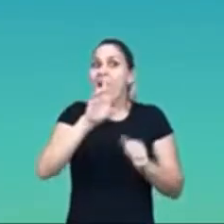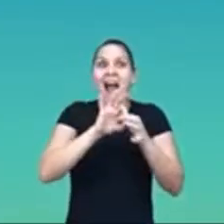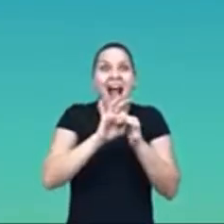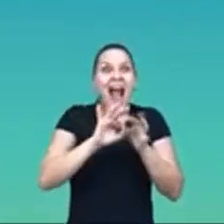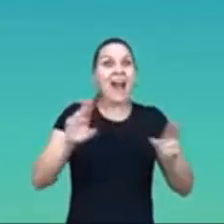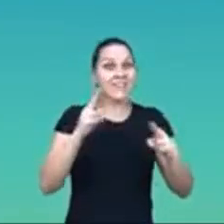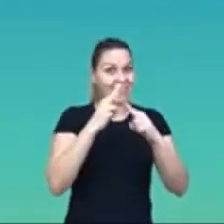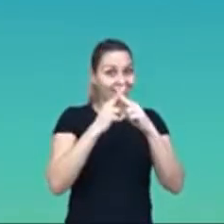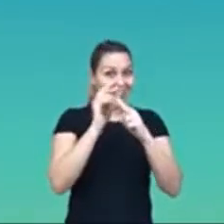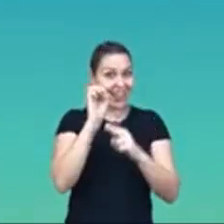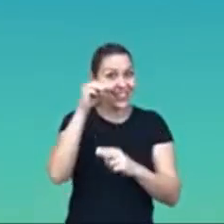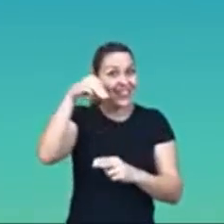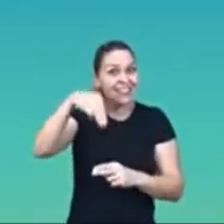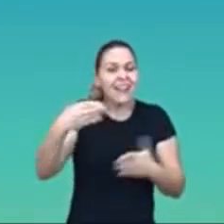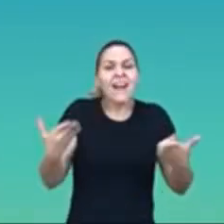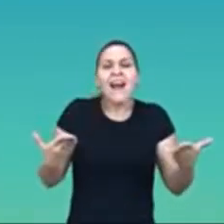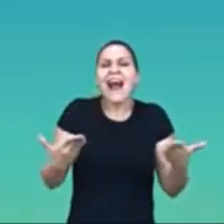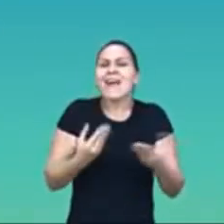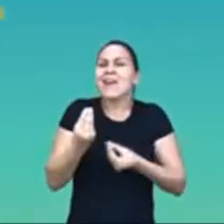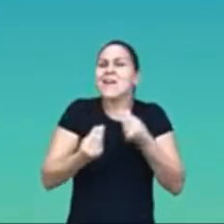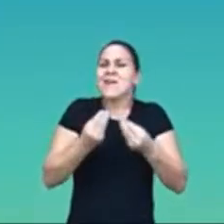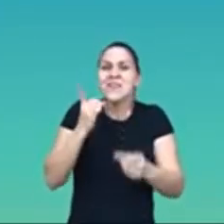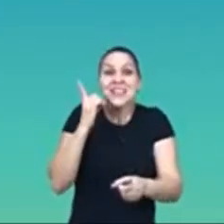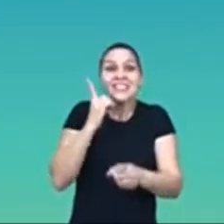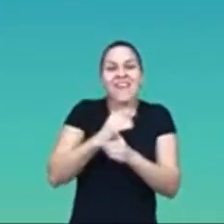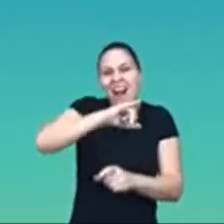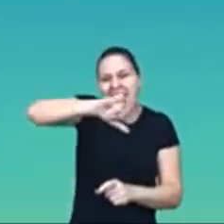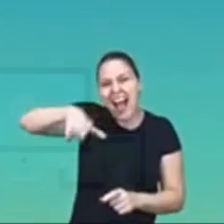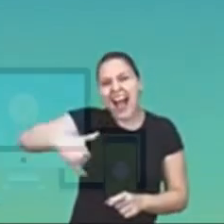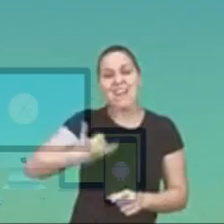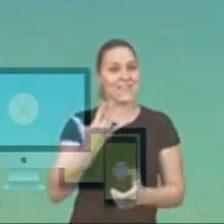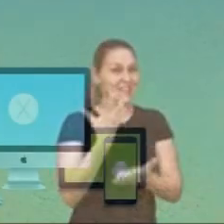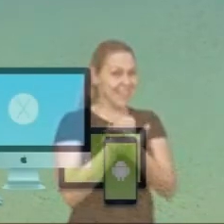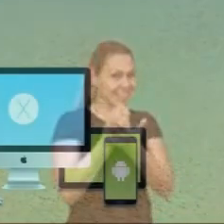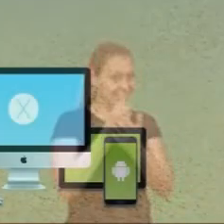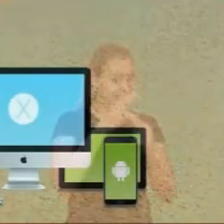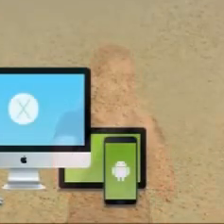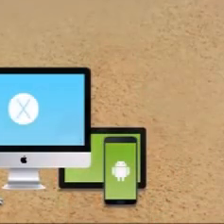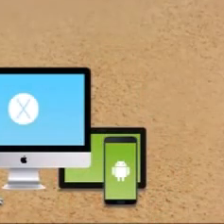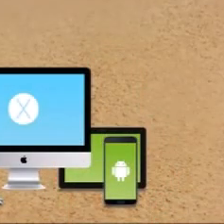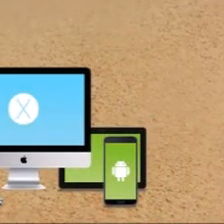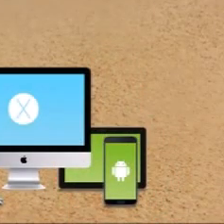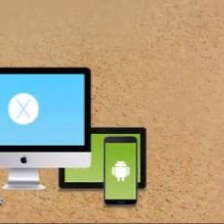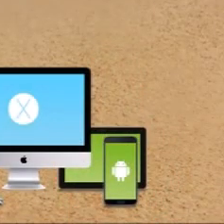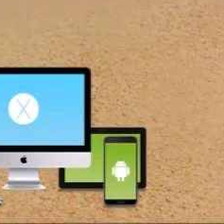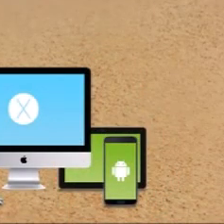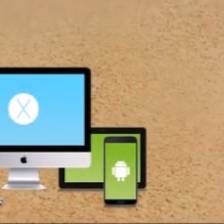vontade o seu Caixa Tem. Agora, descubra e aproveite o seu aplicativo.